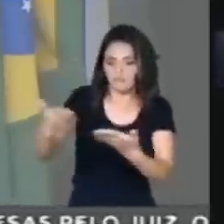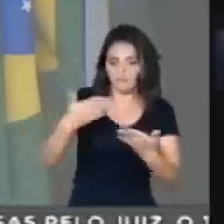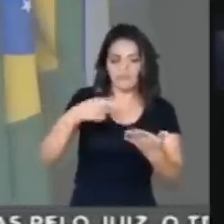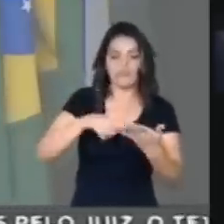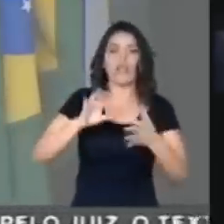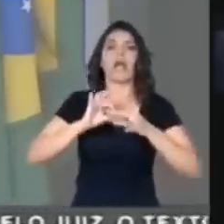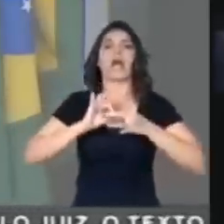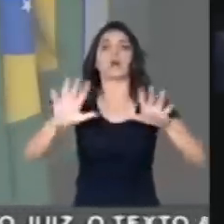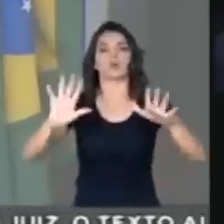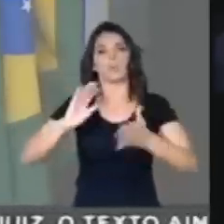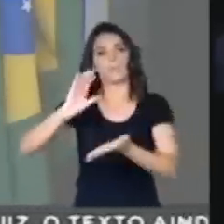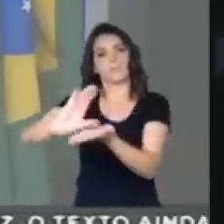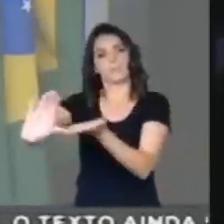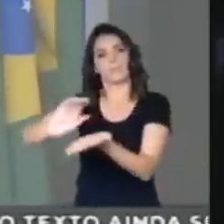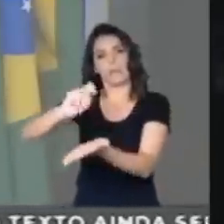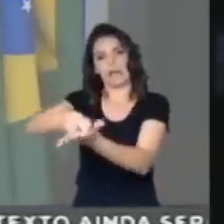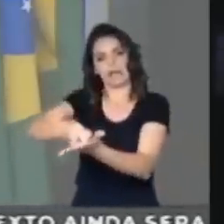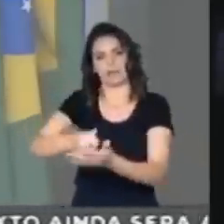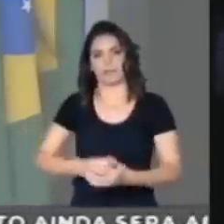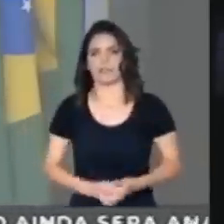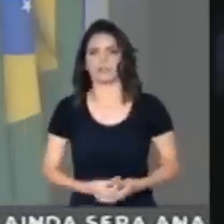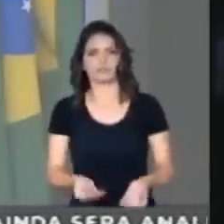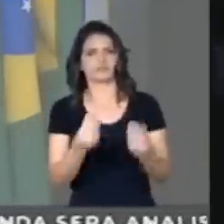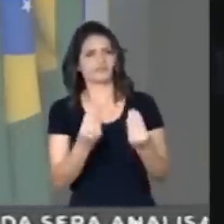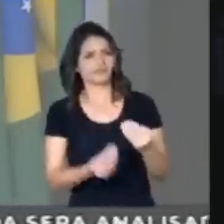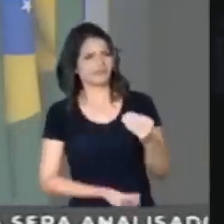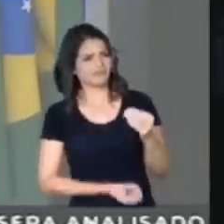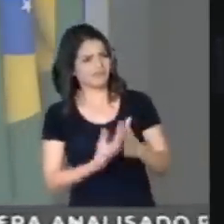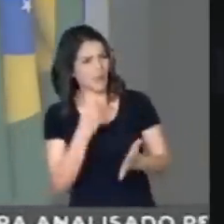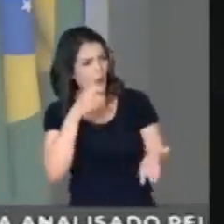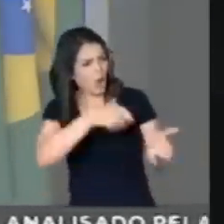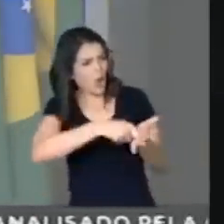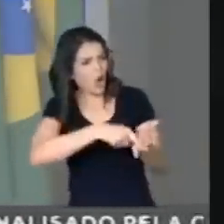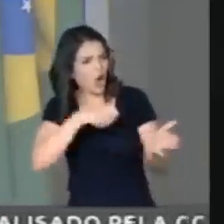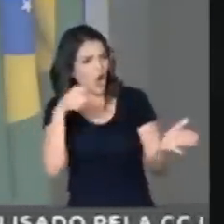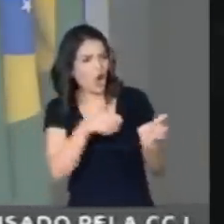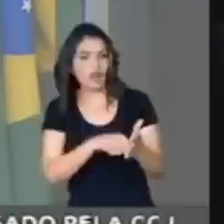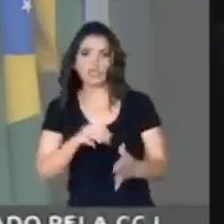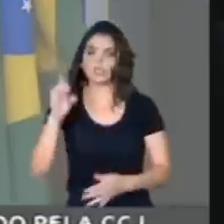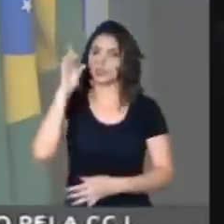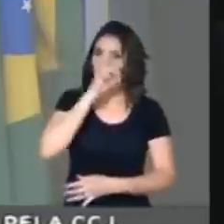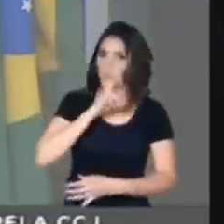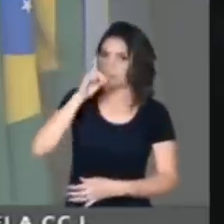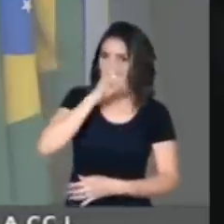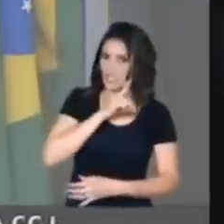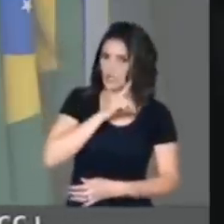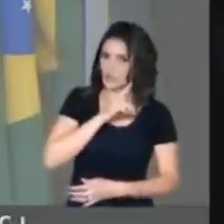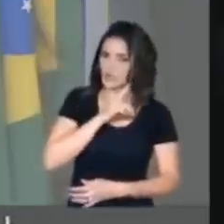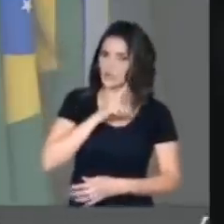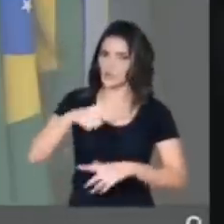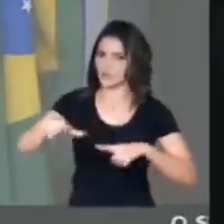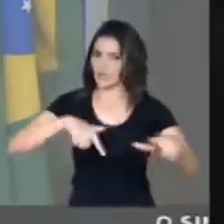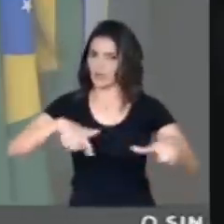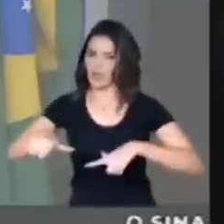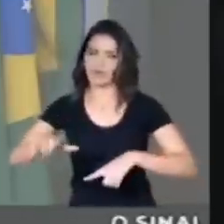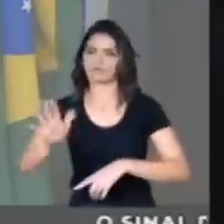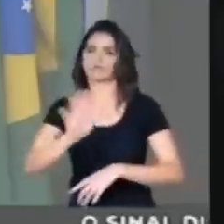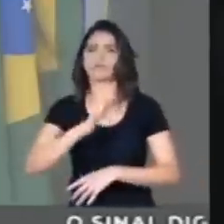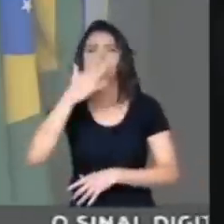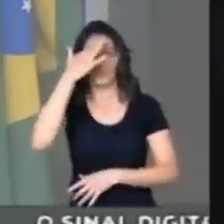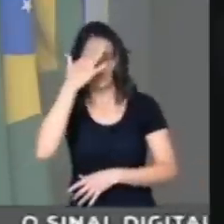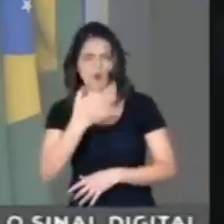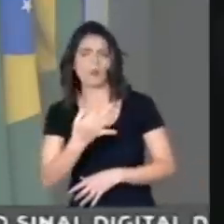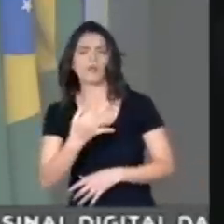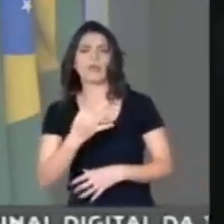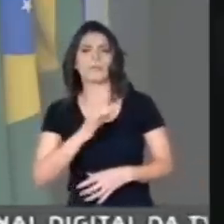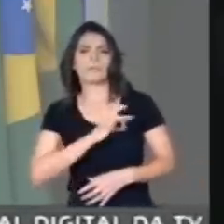autorização. Não existe criação de obrigação de se trabalhar aos domingos. Eu entendo o terror, o medo